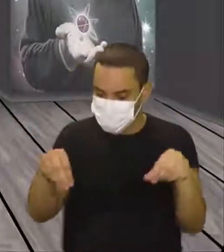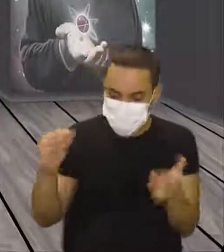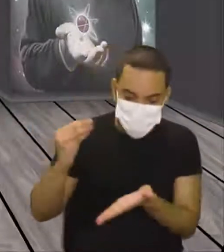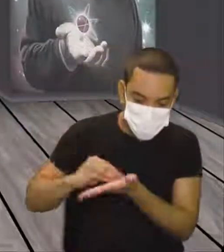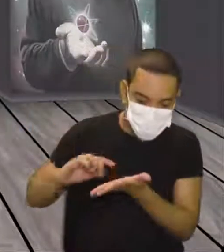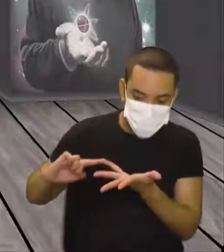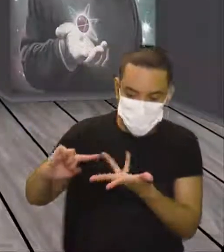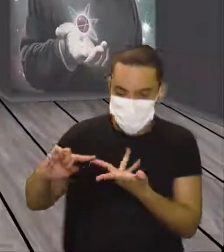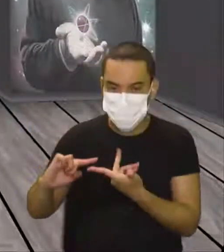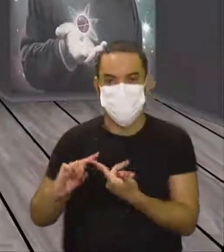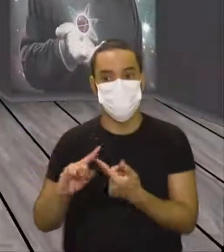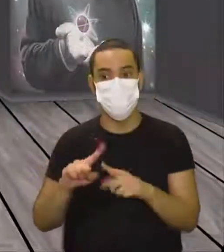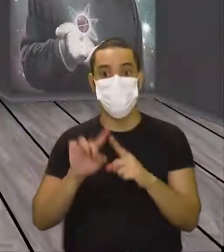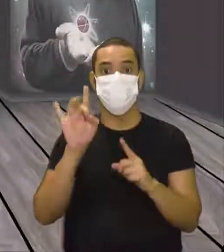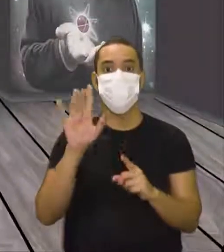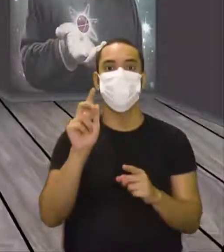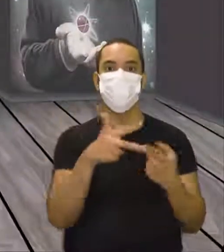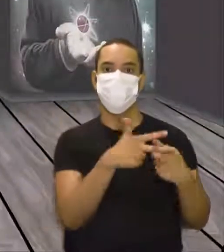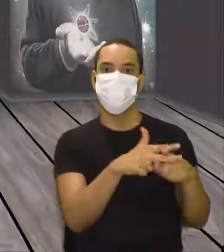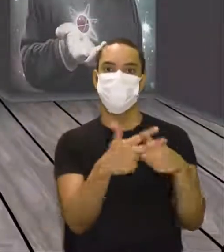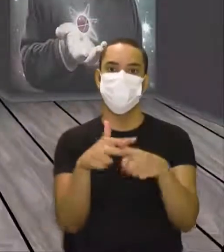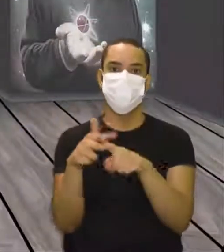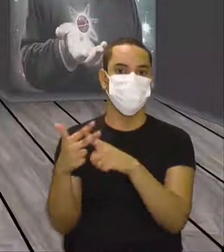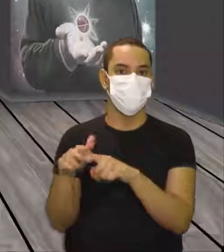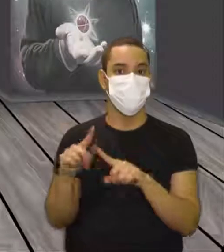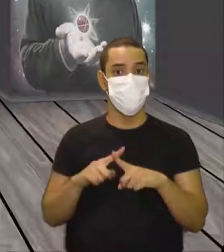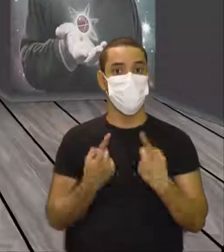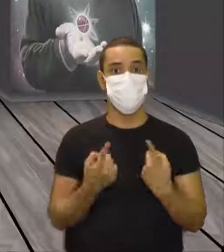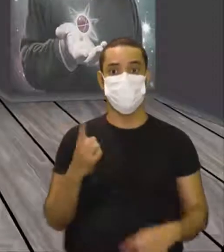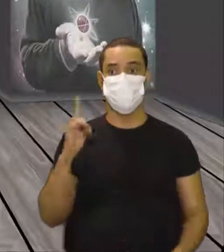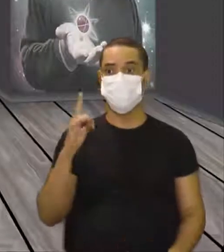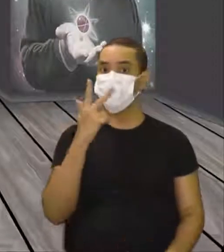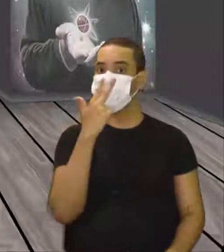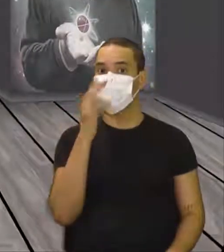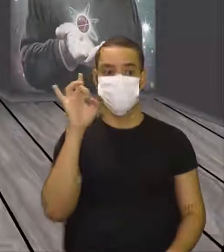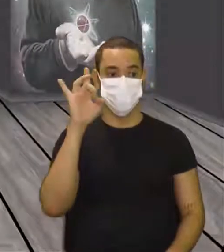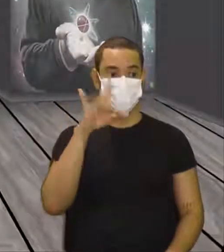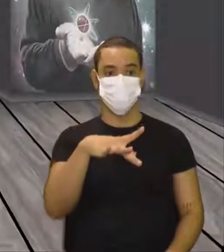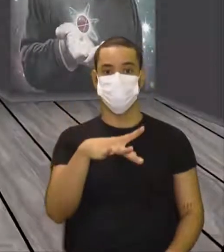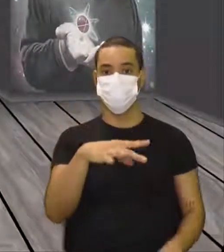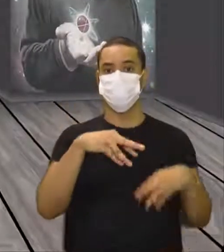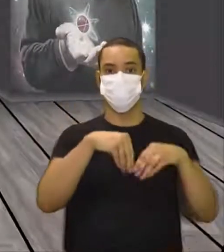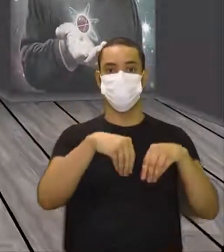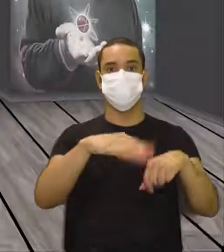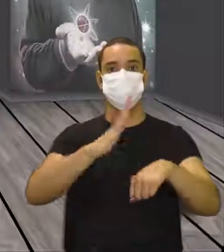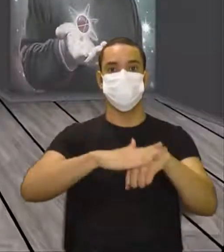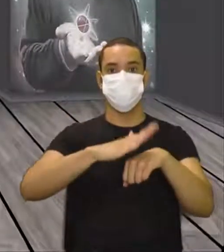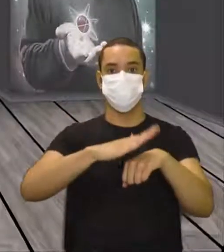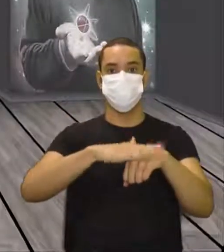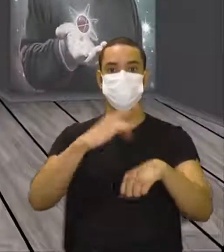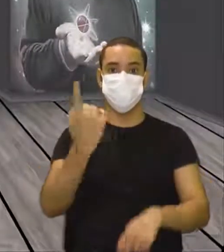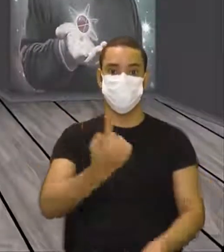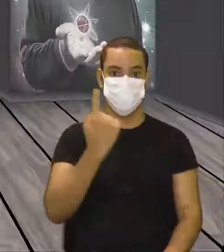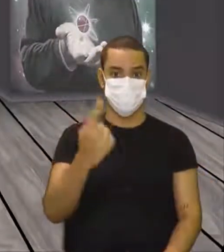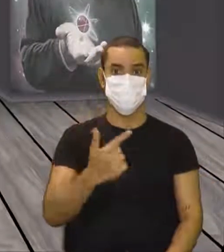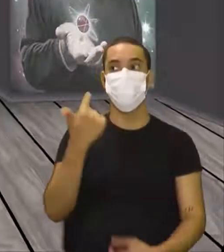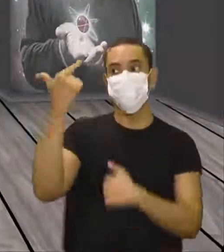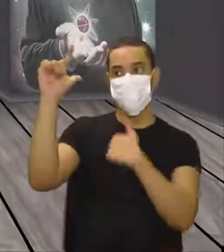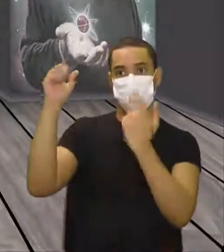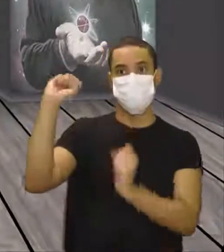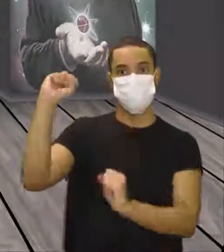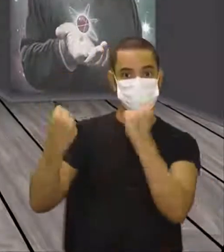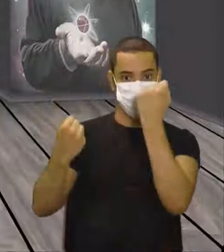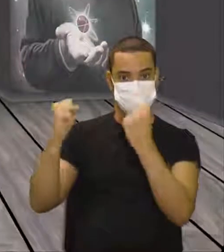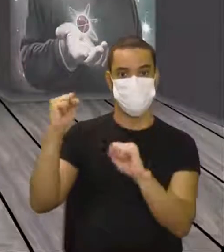coisa. Ele só fica fazendo a manutenção, mas praticamente aquela máquina anda sozinha. Outras máquinas que também tem